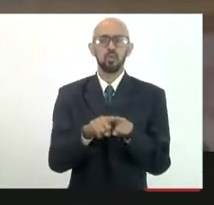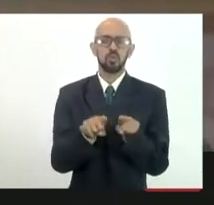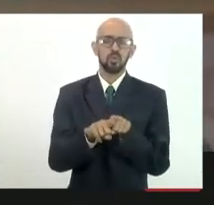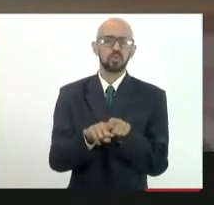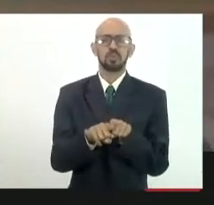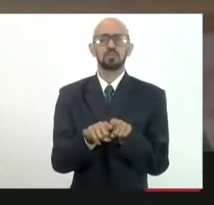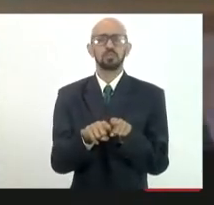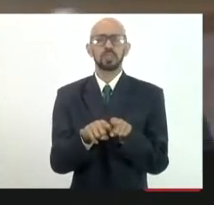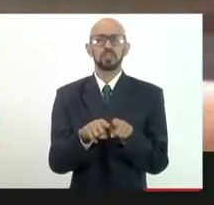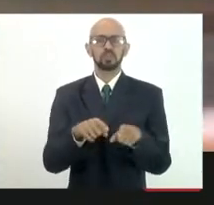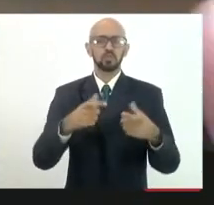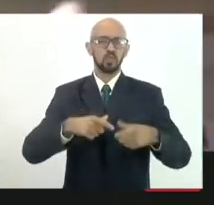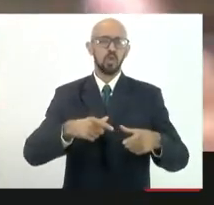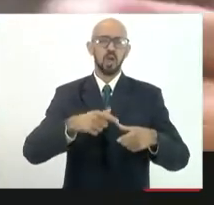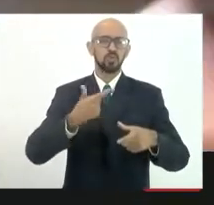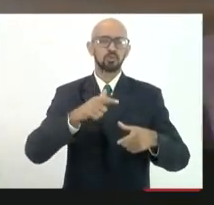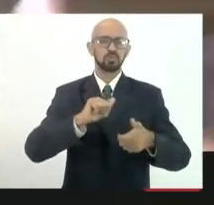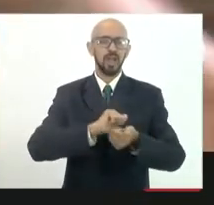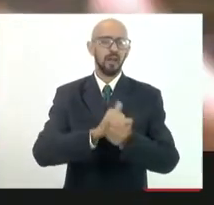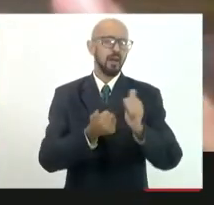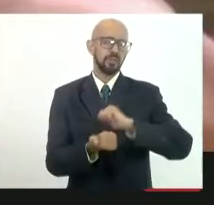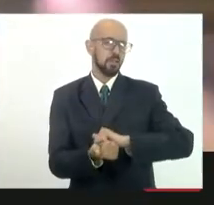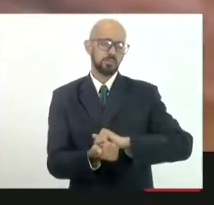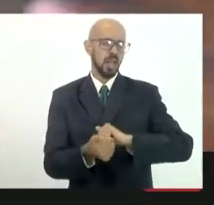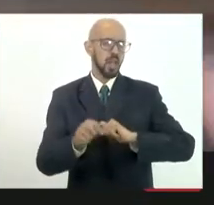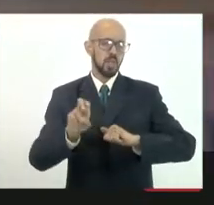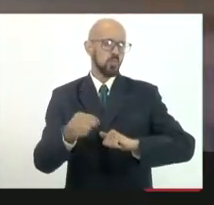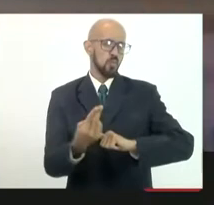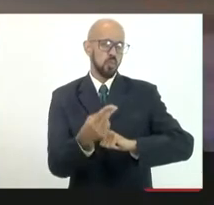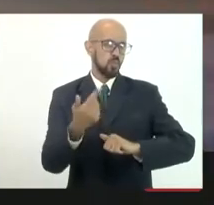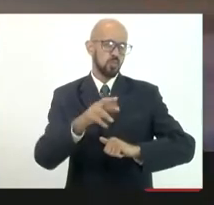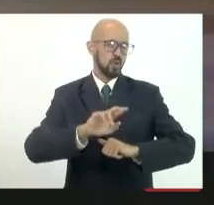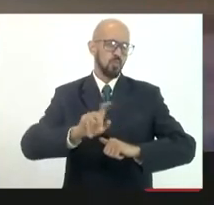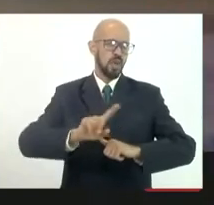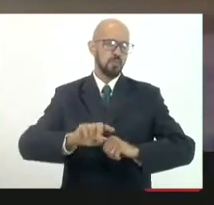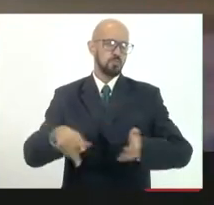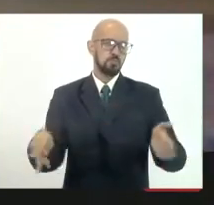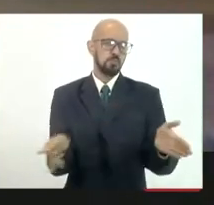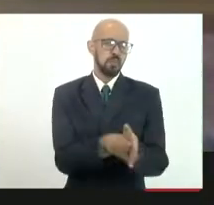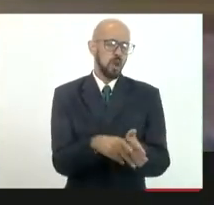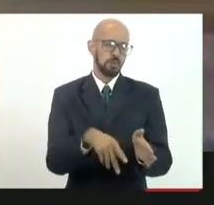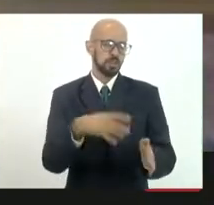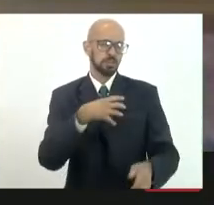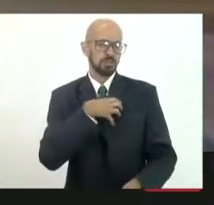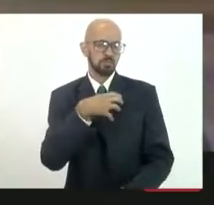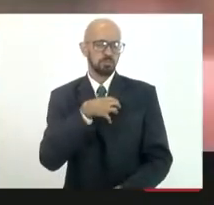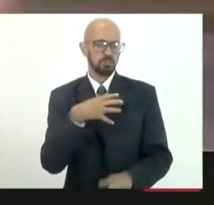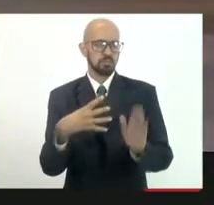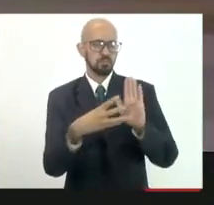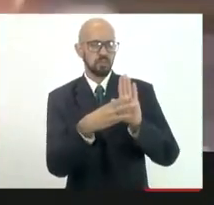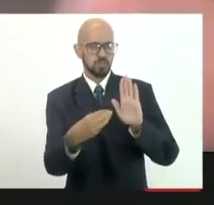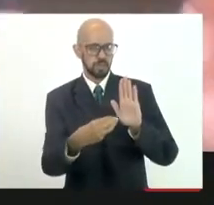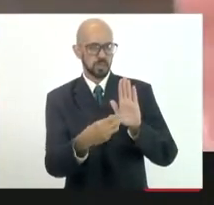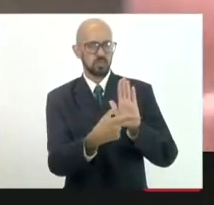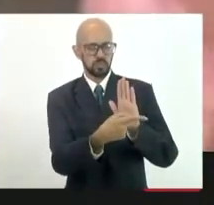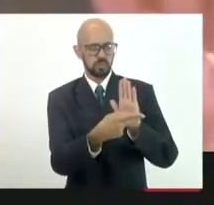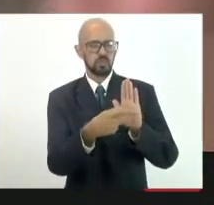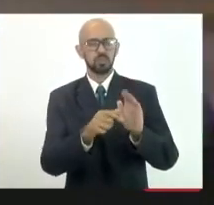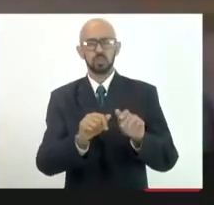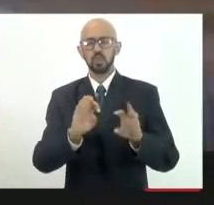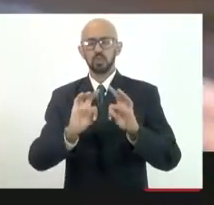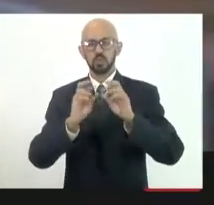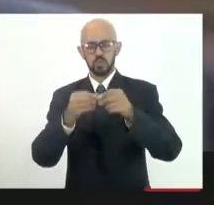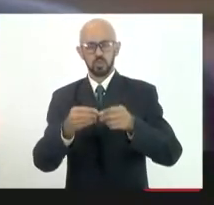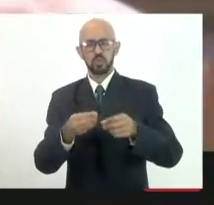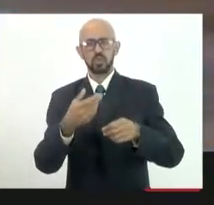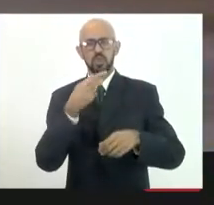não comporta ou não é própria daquela forma de organização, viver dessa forma. Tudo isso eu digo